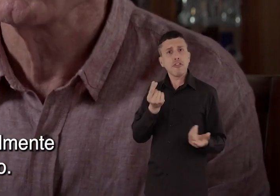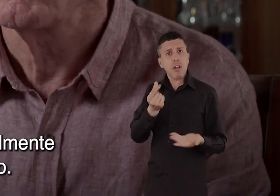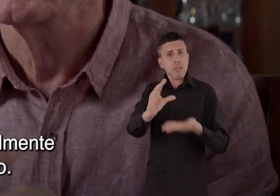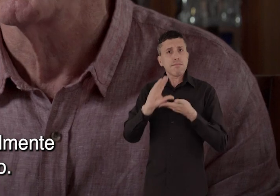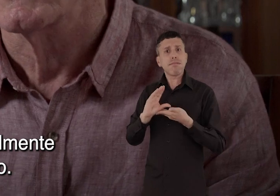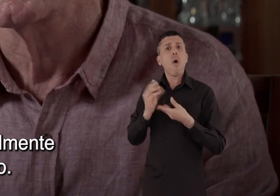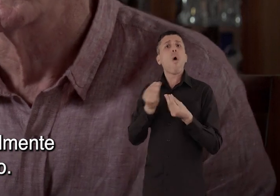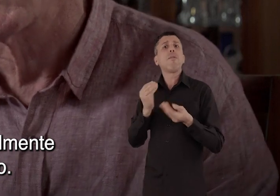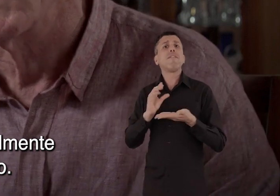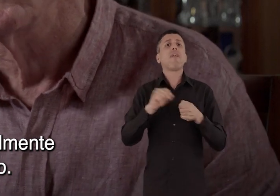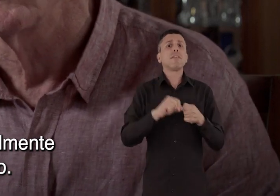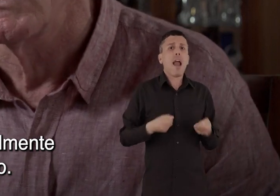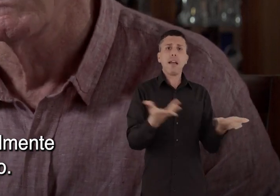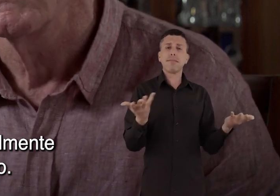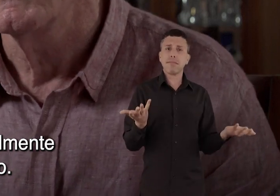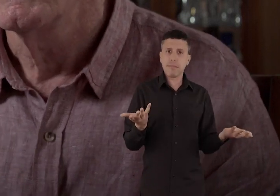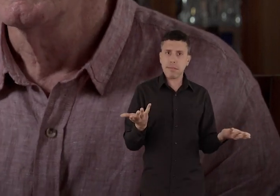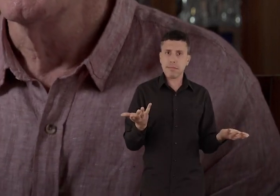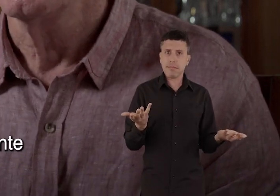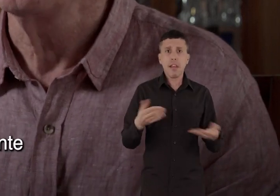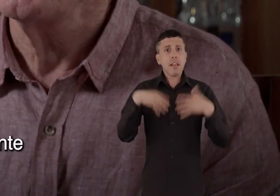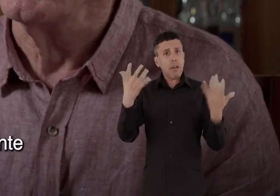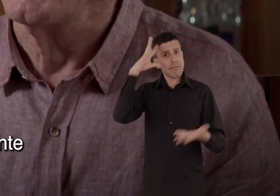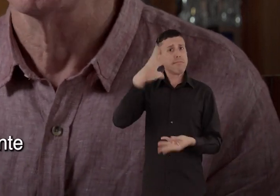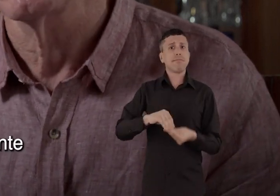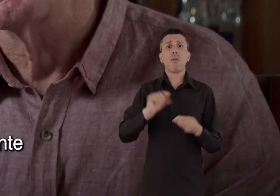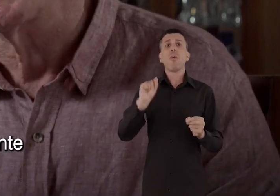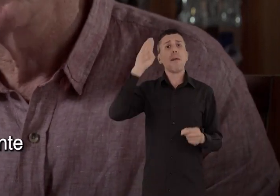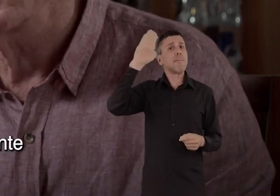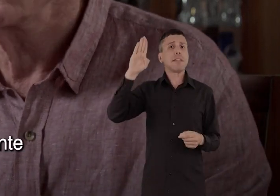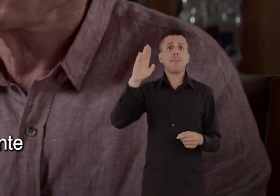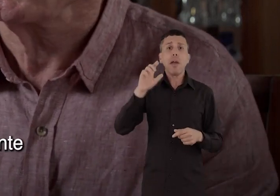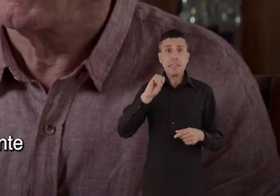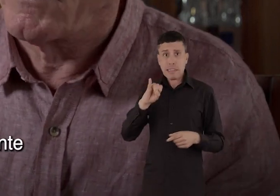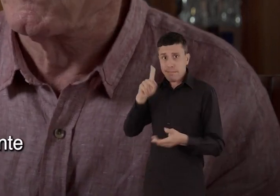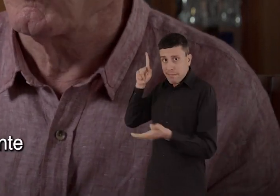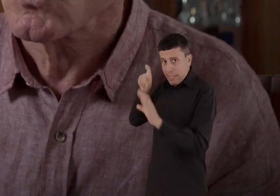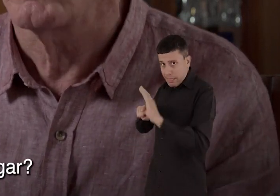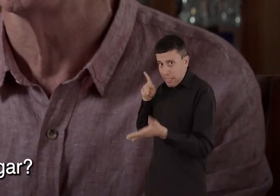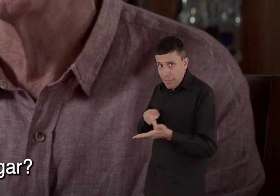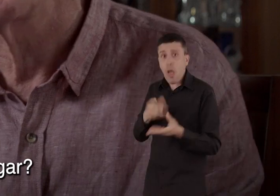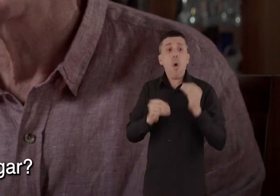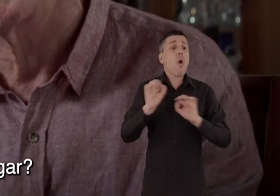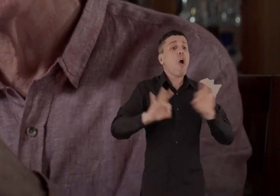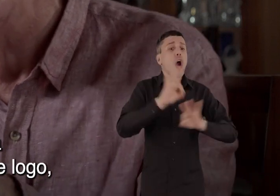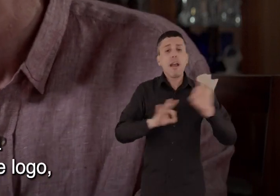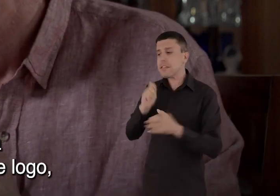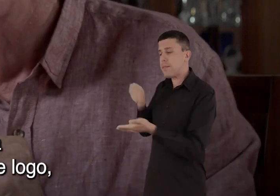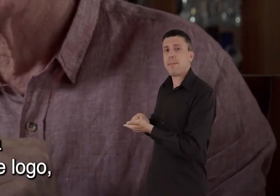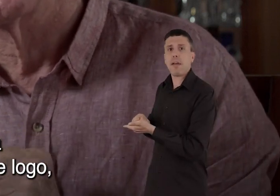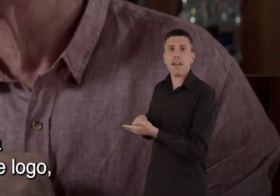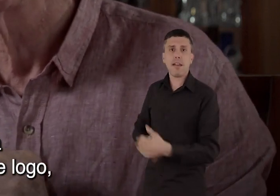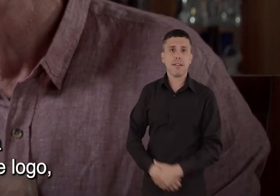dinheiro que eventualmente pudesse ter entrado, não é? Enfim, e especialmente, se devêssemos, como poderíamos pagar, porque